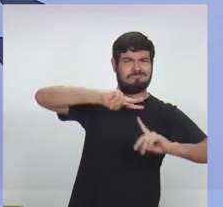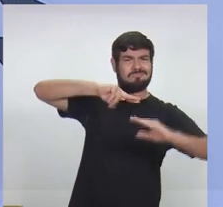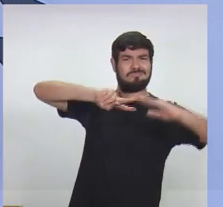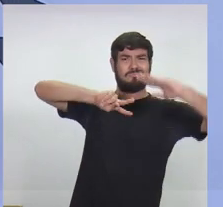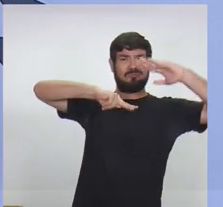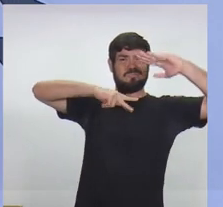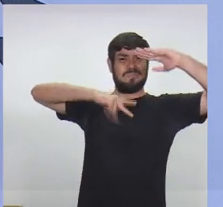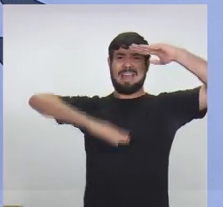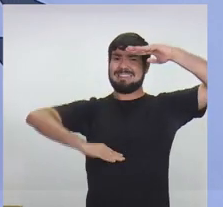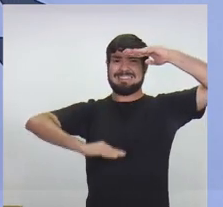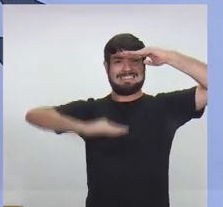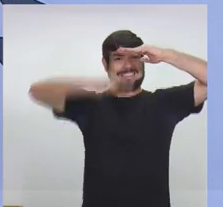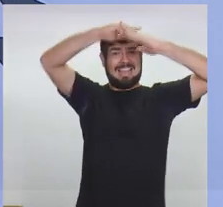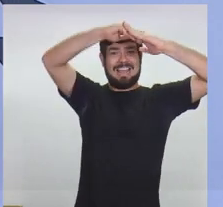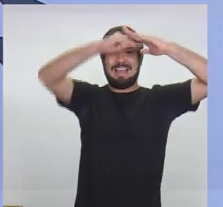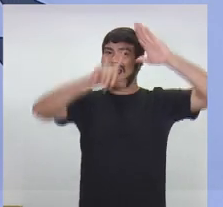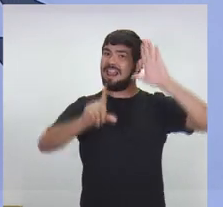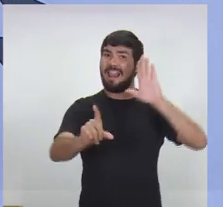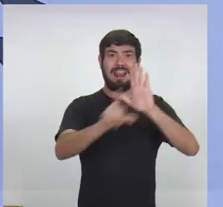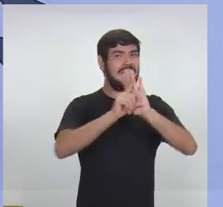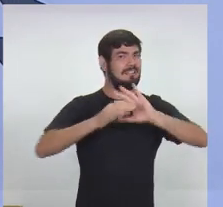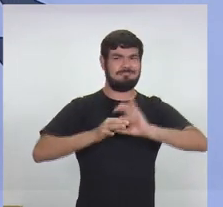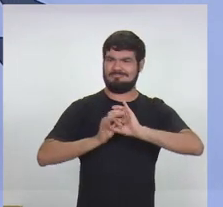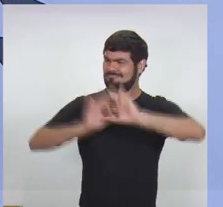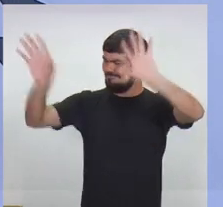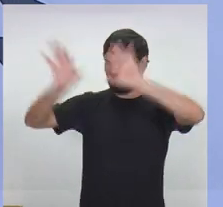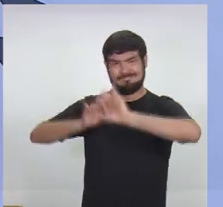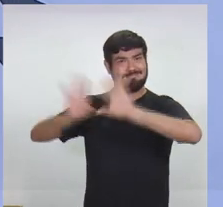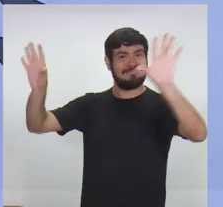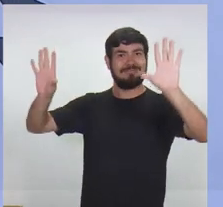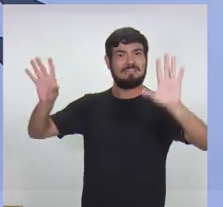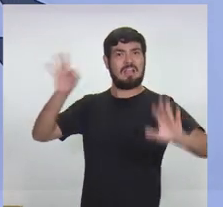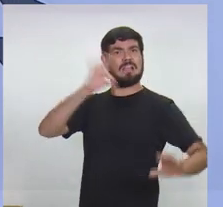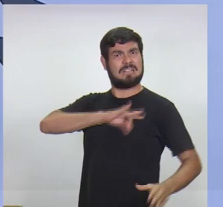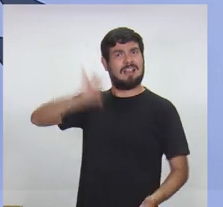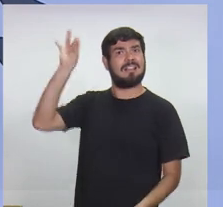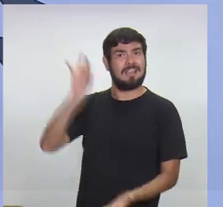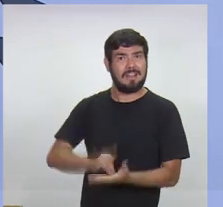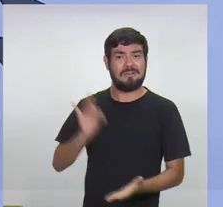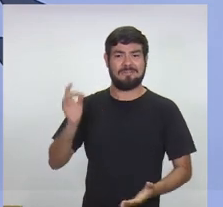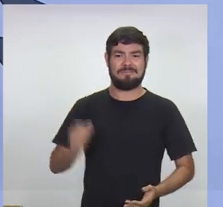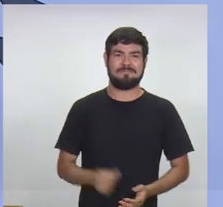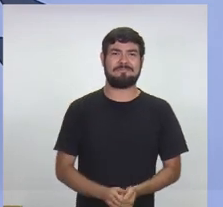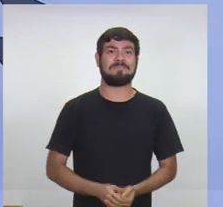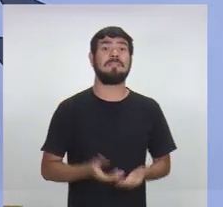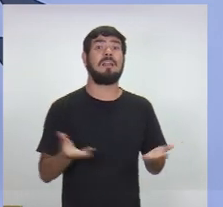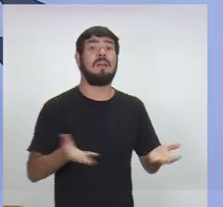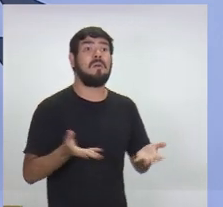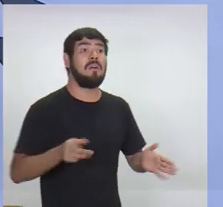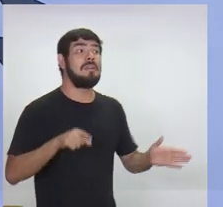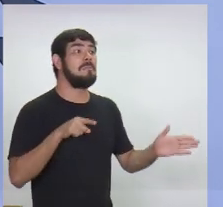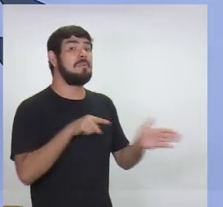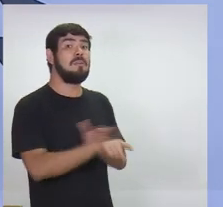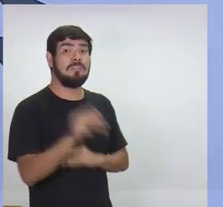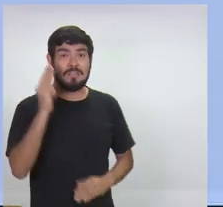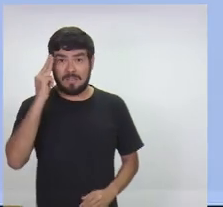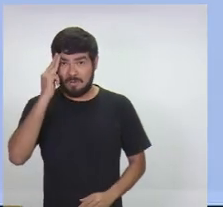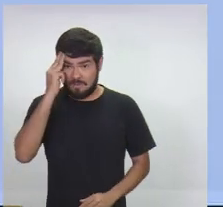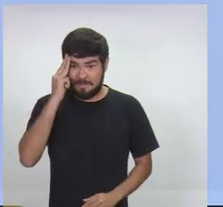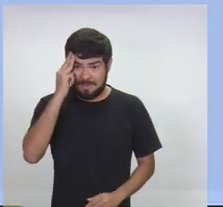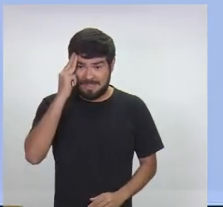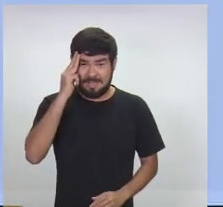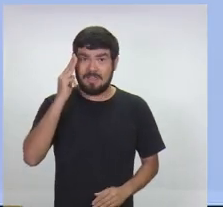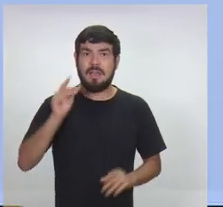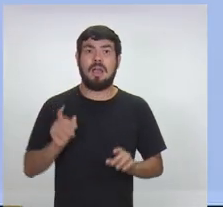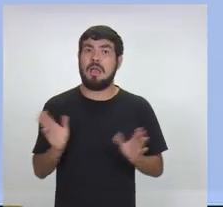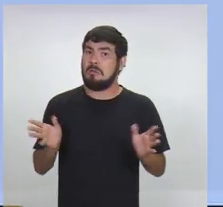que a lei nos permite ir dando a ele ganho real conta é o candidato omar aziz eu queria lembrar pessoa que a pergunta